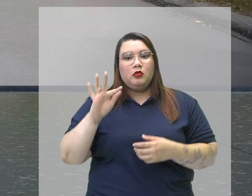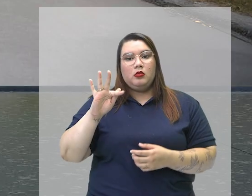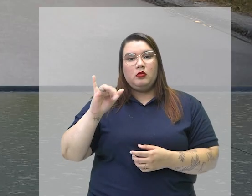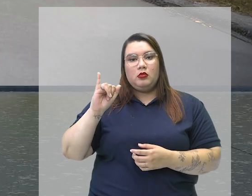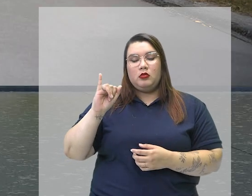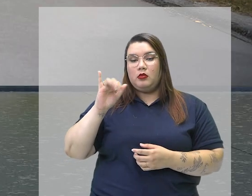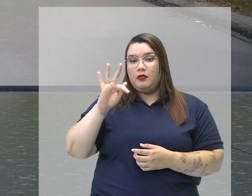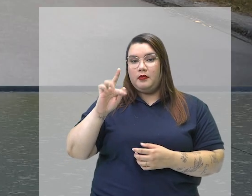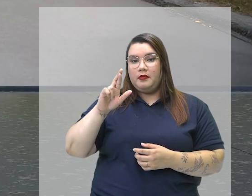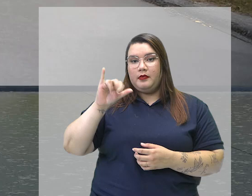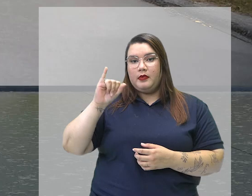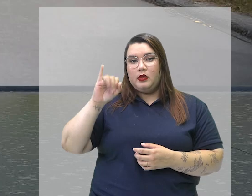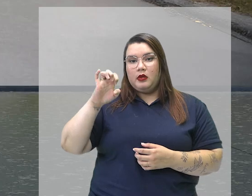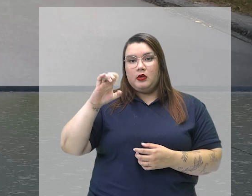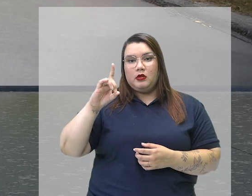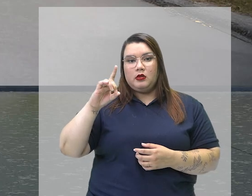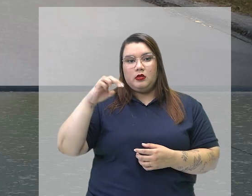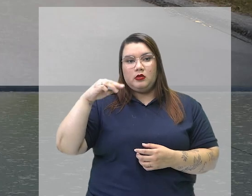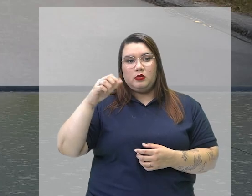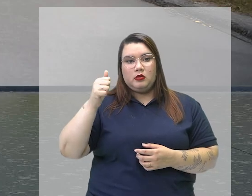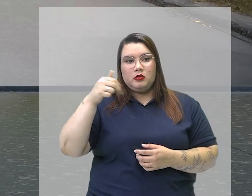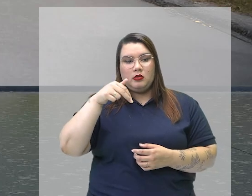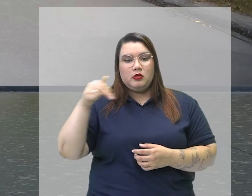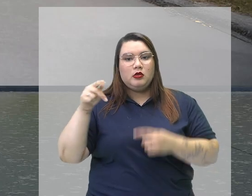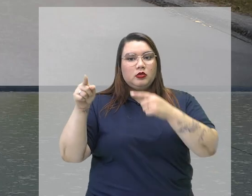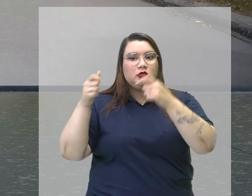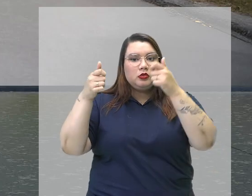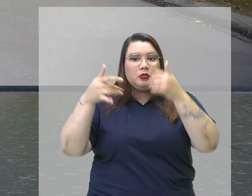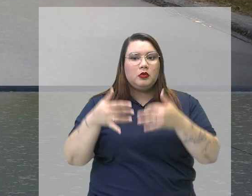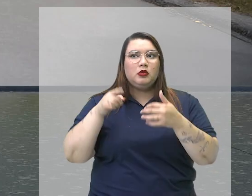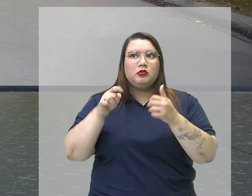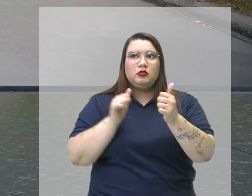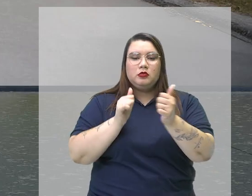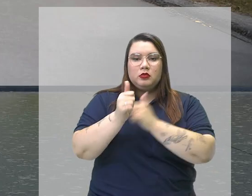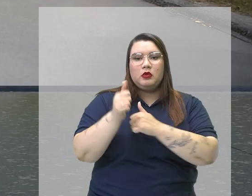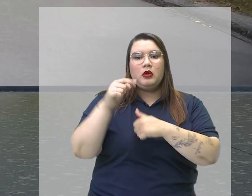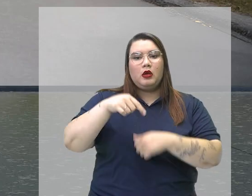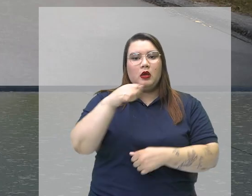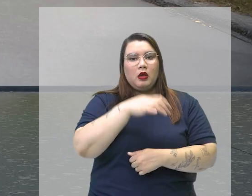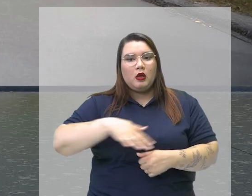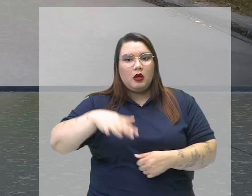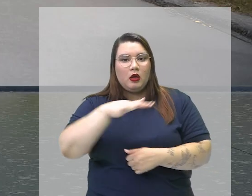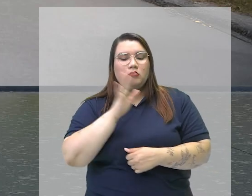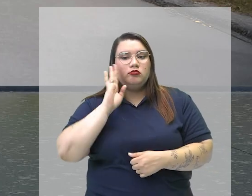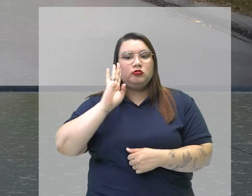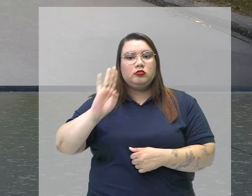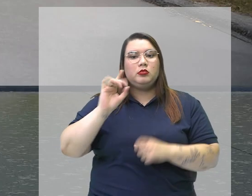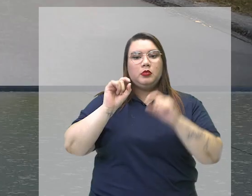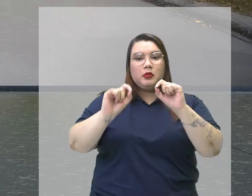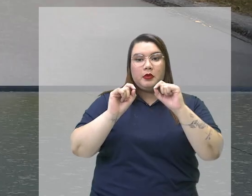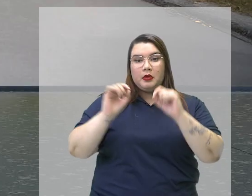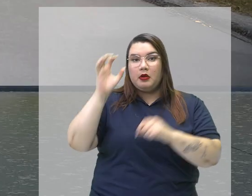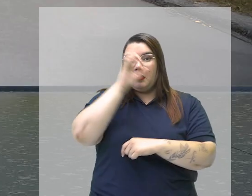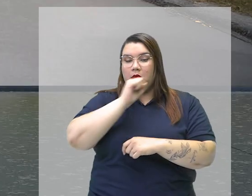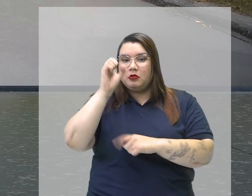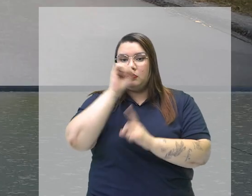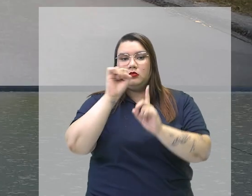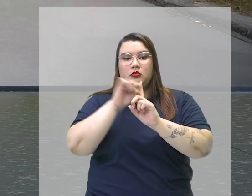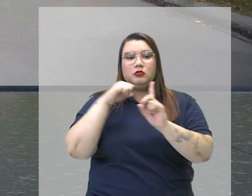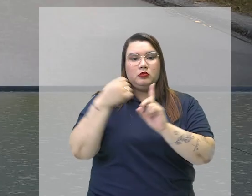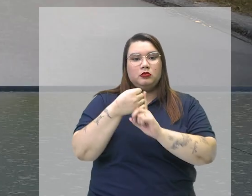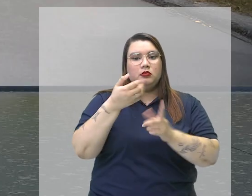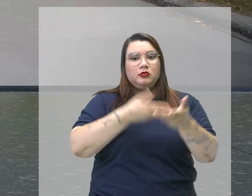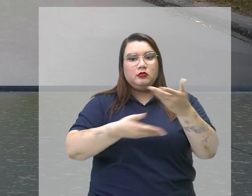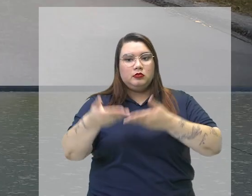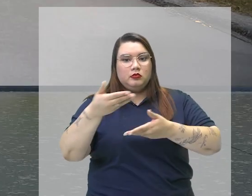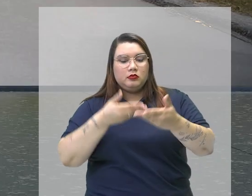as ideias de Friedman. Olha só, ele afirma que o jogo é um espaço privilegiado de